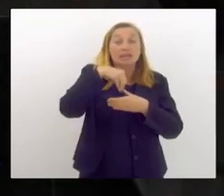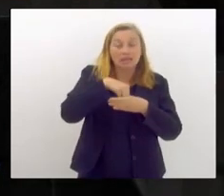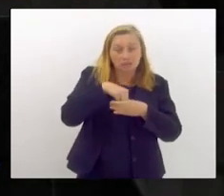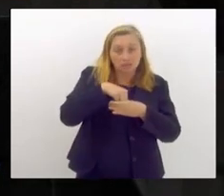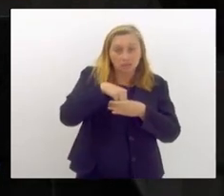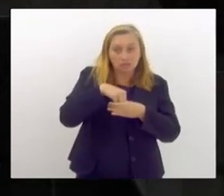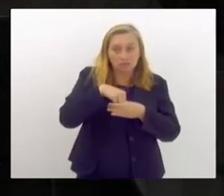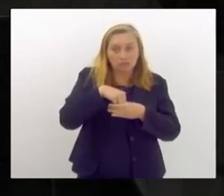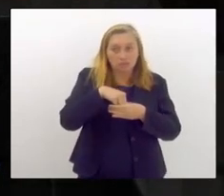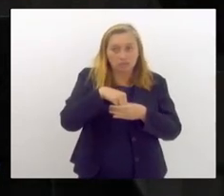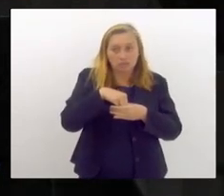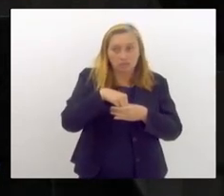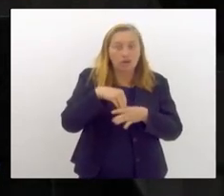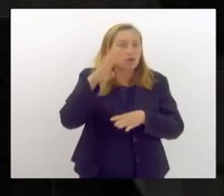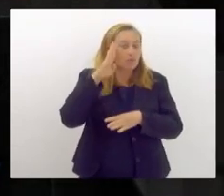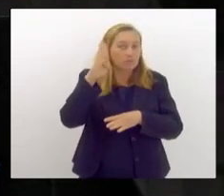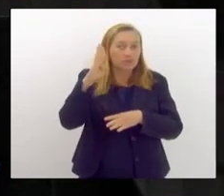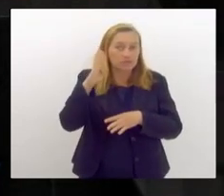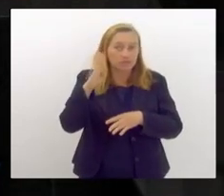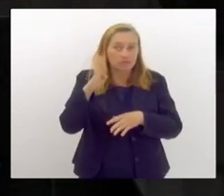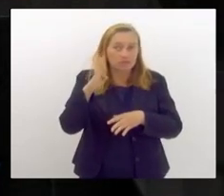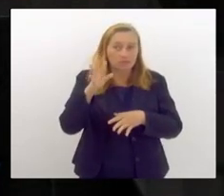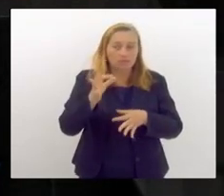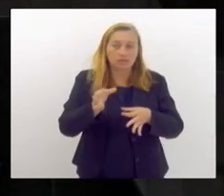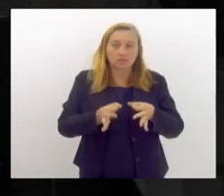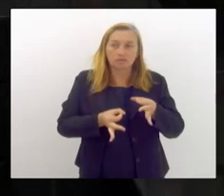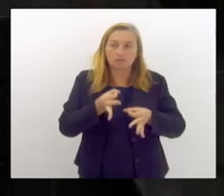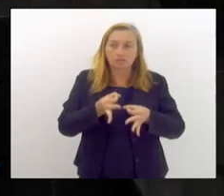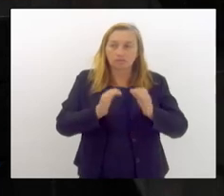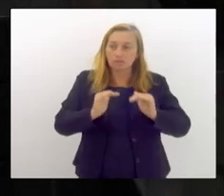principalmente do Tribunal de Contas da União.